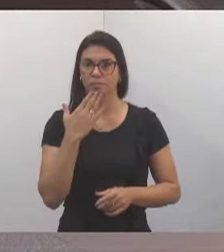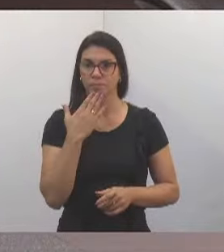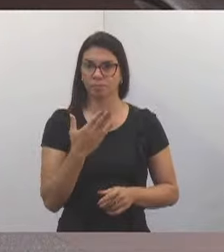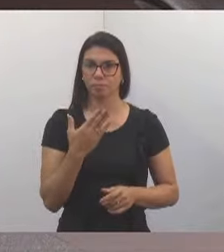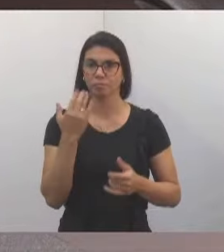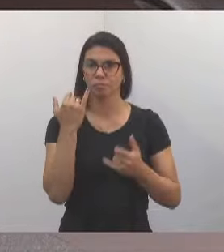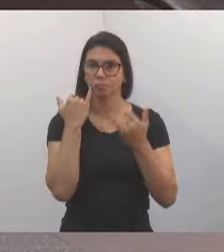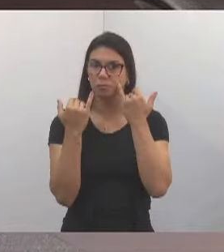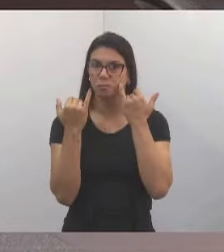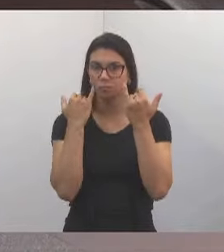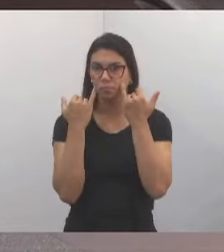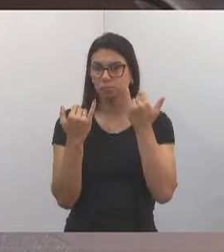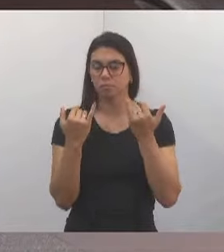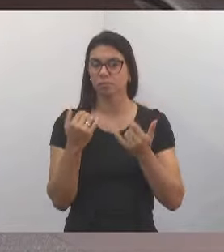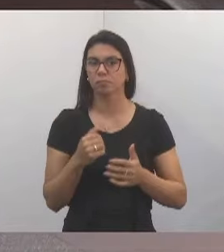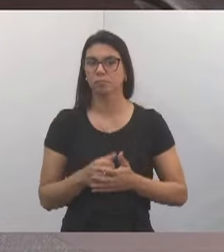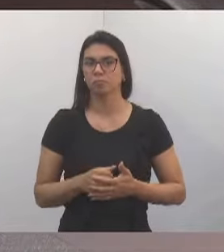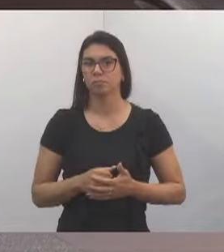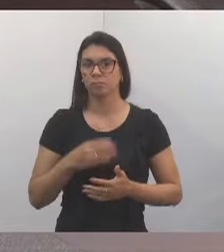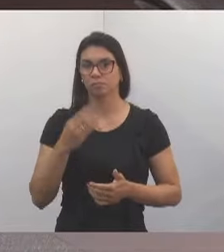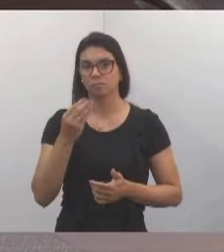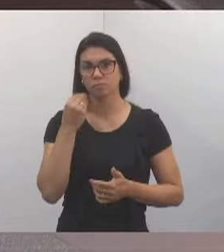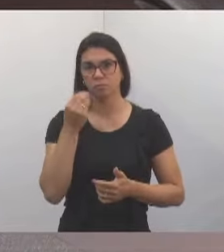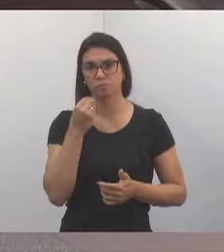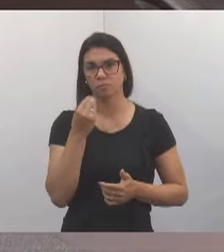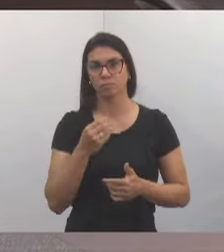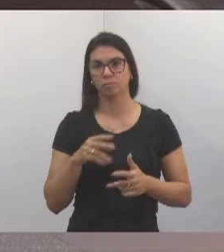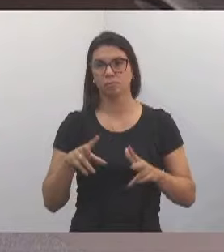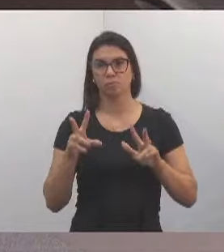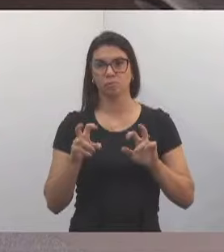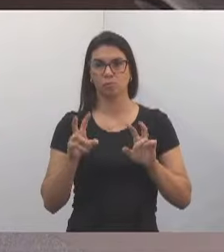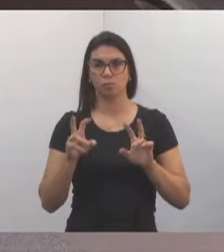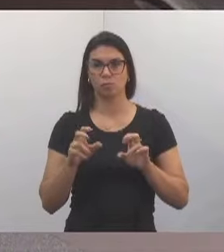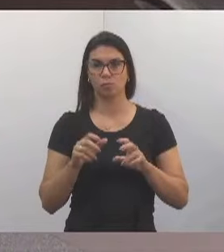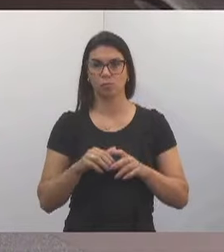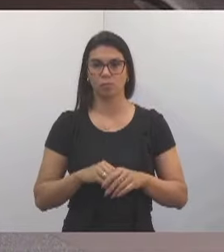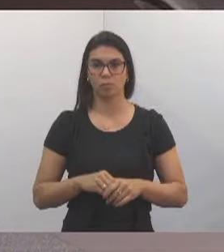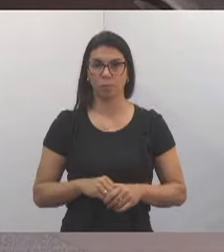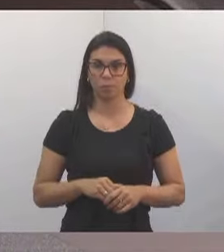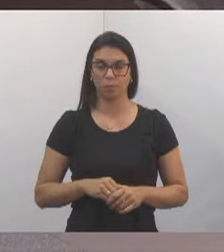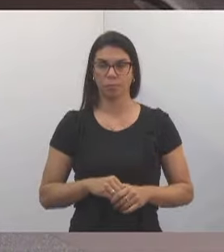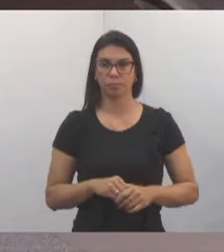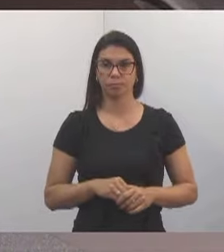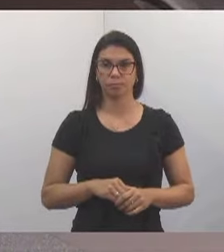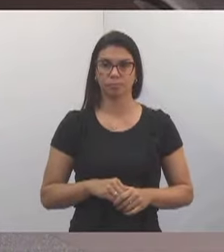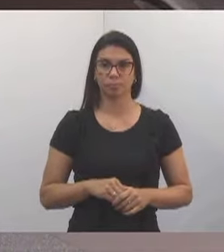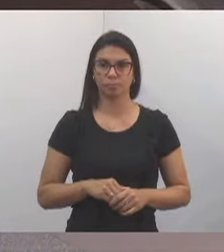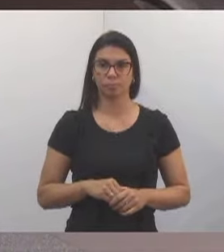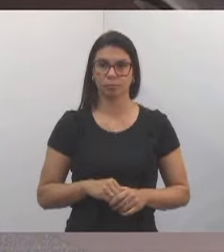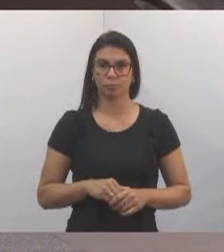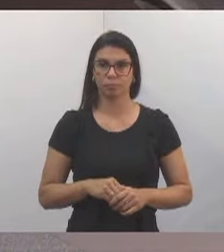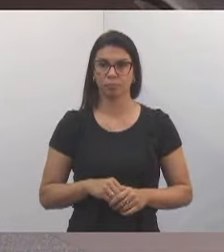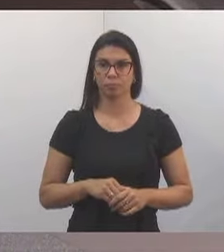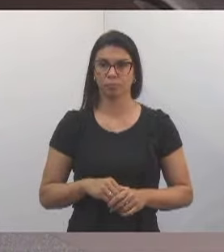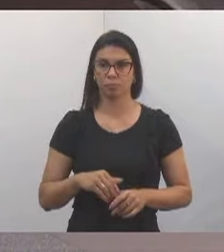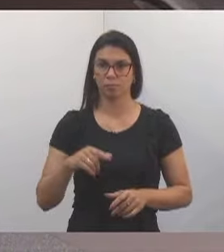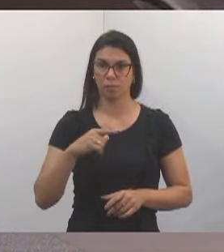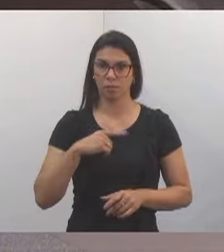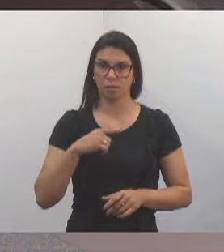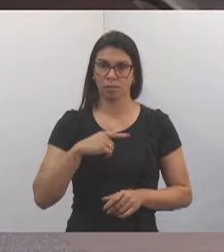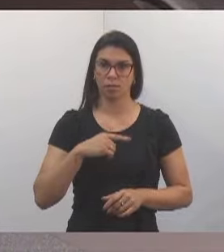informação supracitado, especificamente ao questionamento abaixo, no que se compete ao departamento, temos que